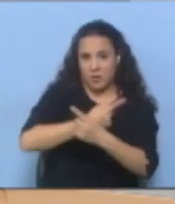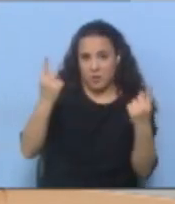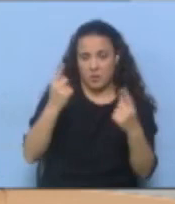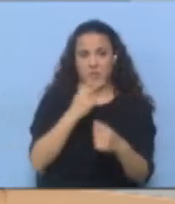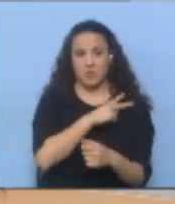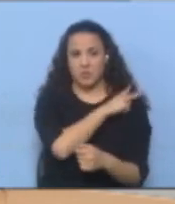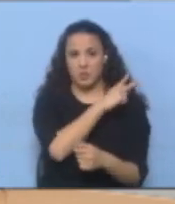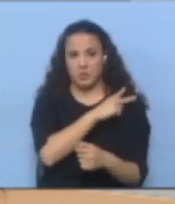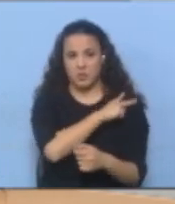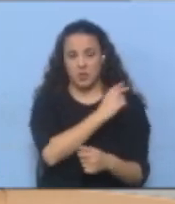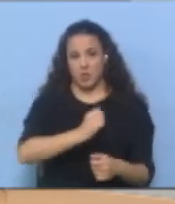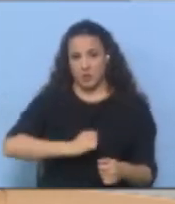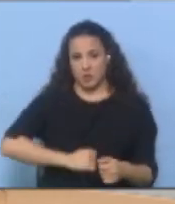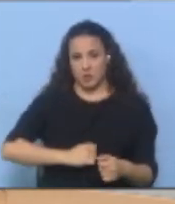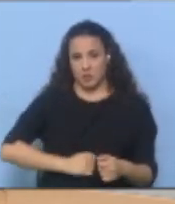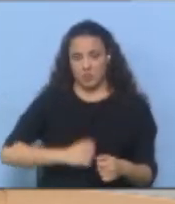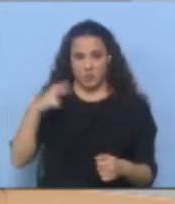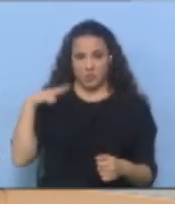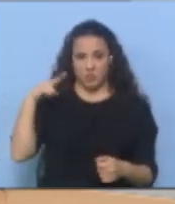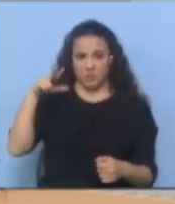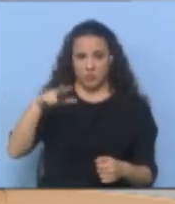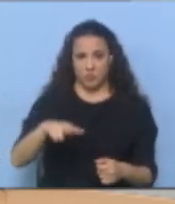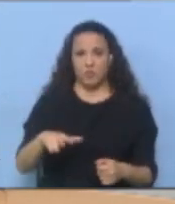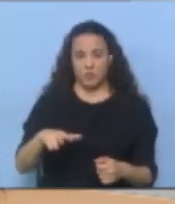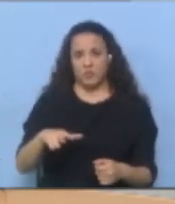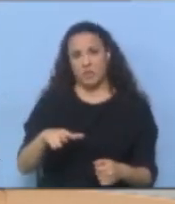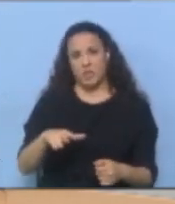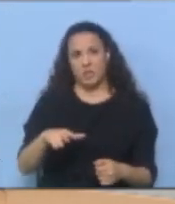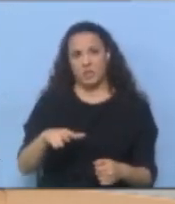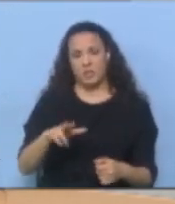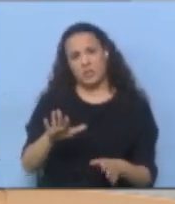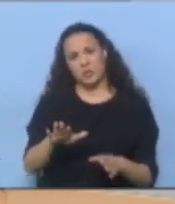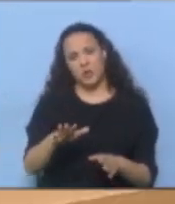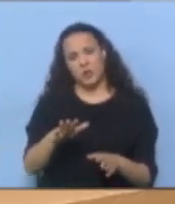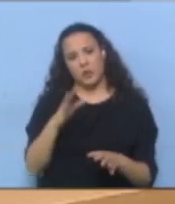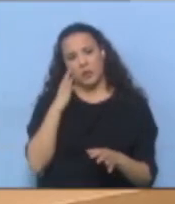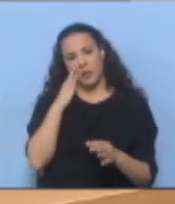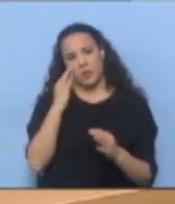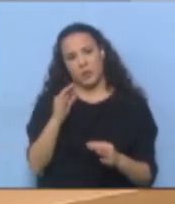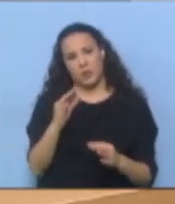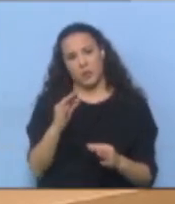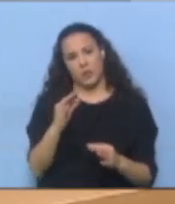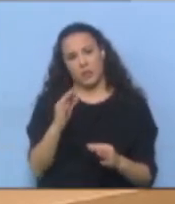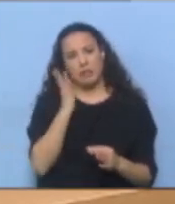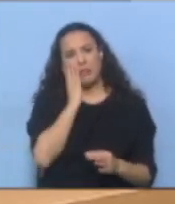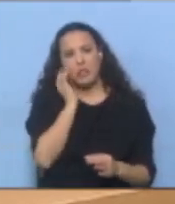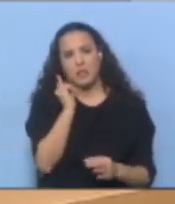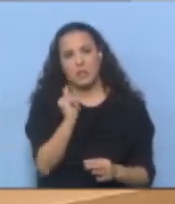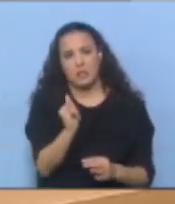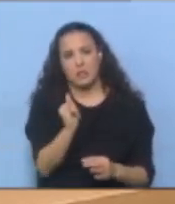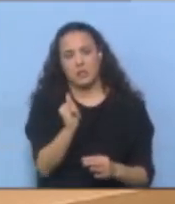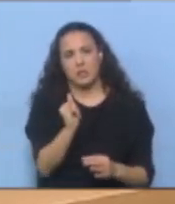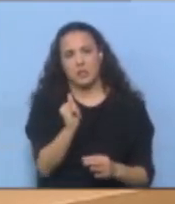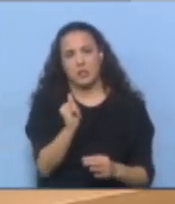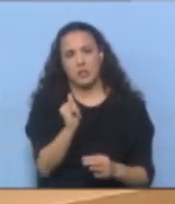Portuguesa, onde é isso que se ensaia, é isso que se tenta cuidar? A Universidade Católica tem promovido, junto com a IPDJ,